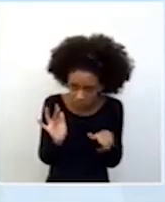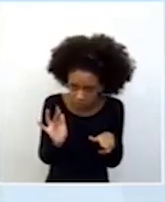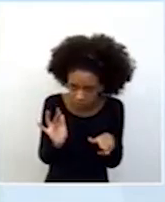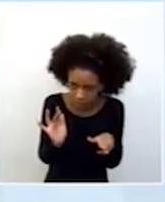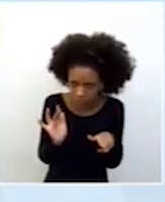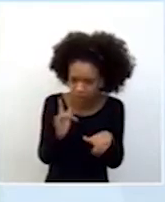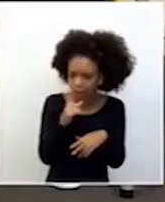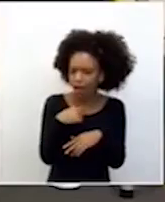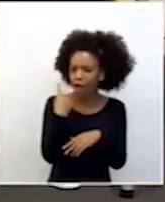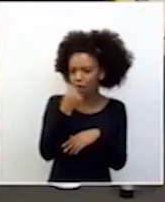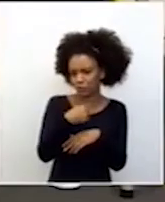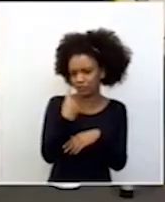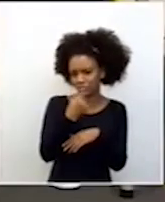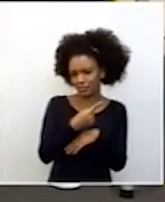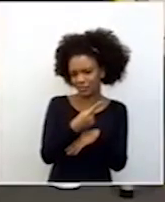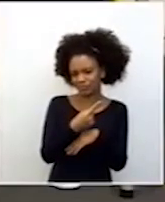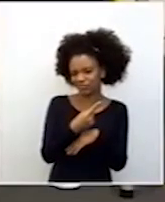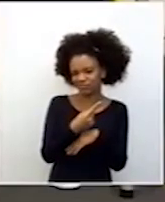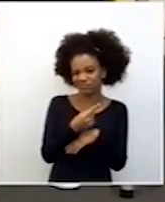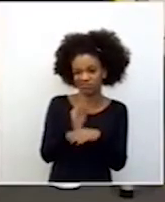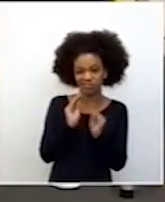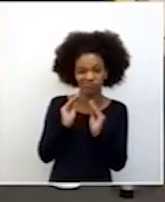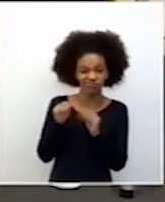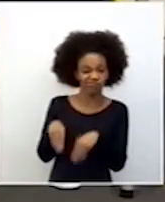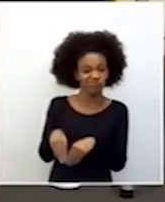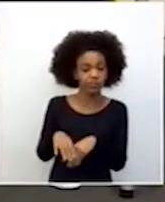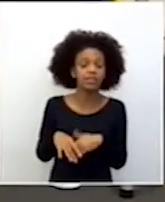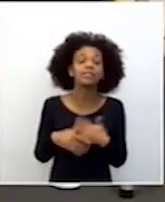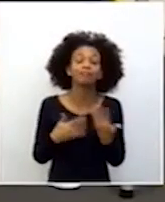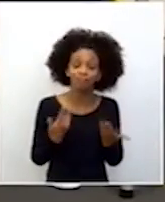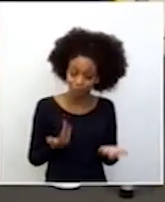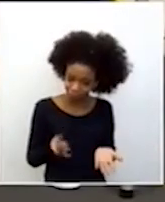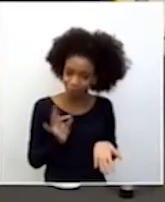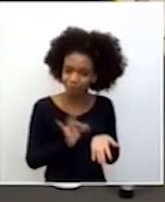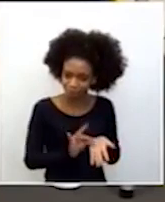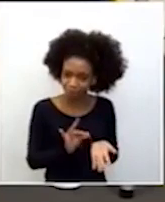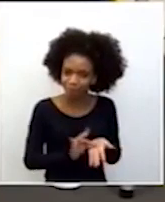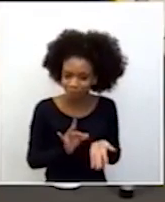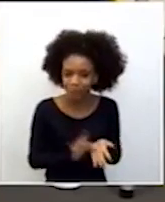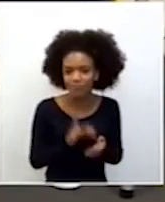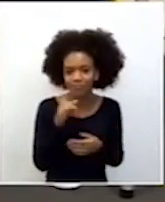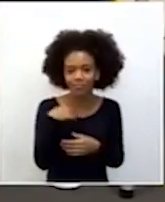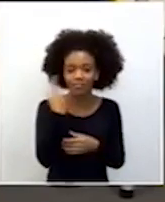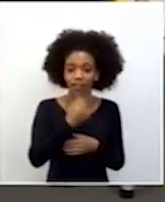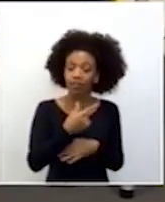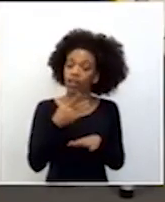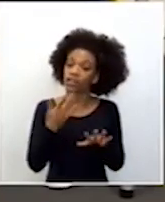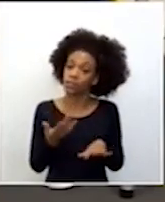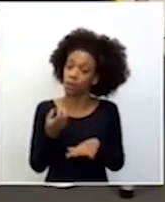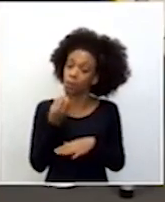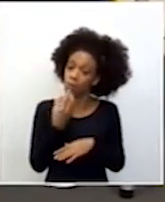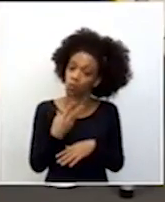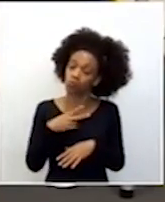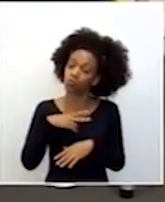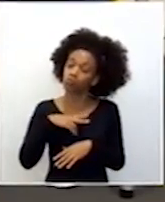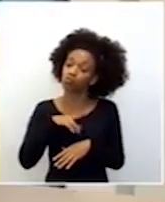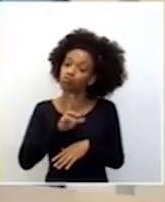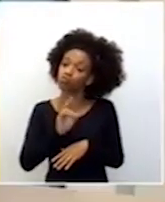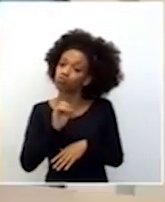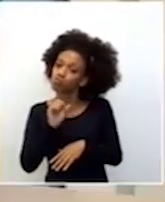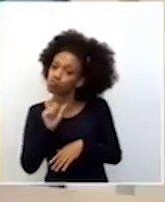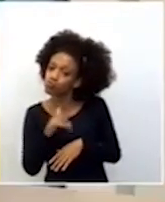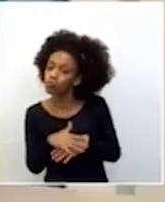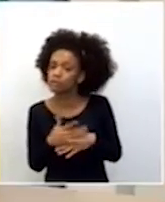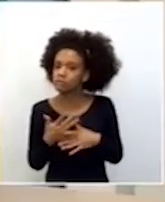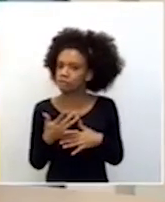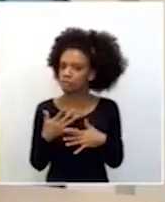de que não estão muito aí com a vida, não. Pois né? pois é. Eles estão com essa cara, mansinhos, embora o urso seja um animal que possa atacar,